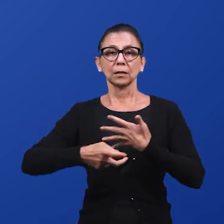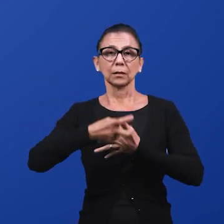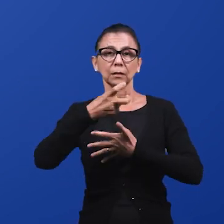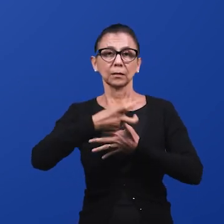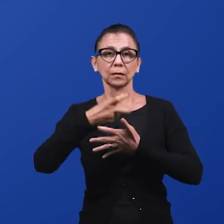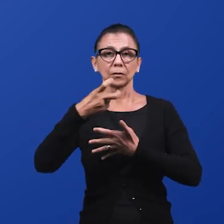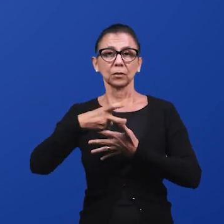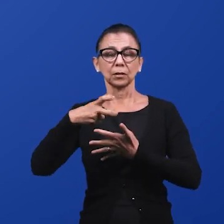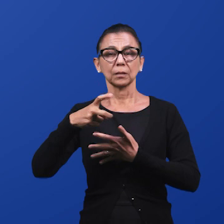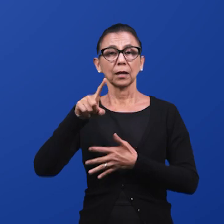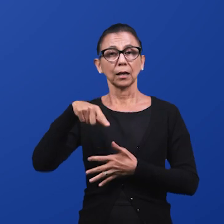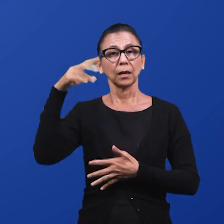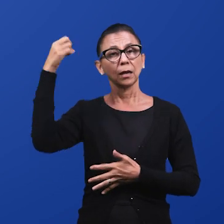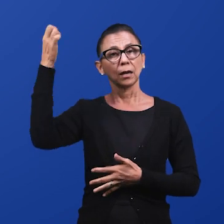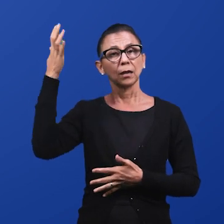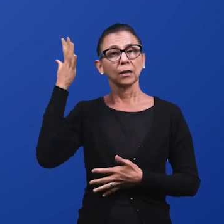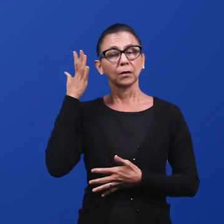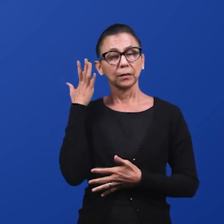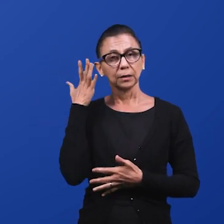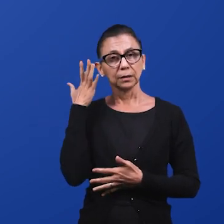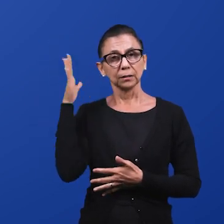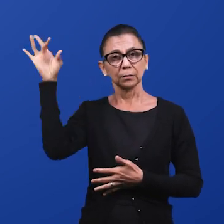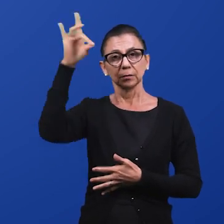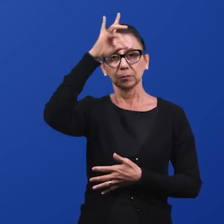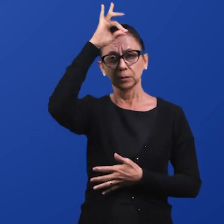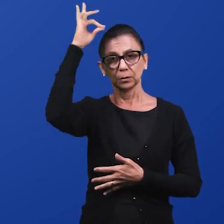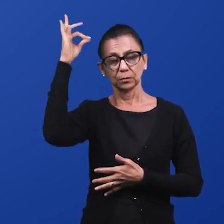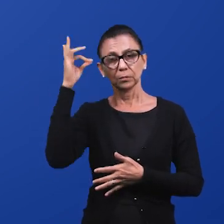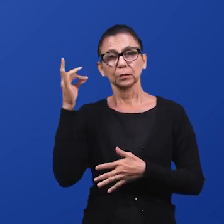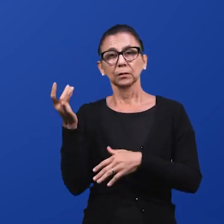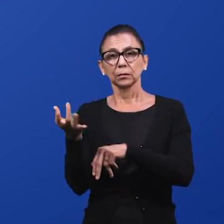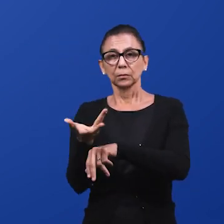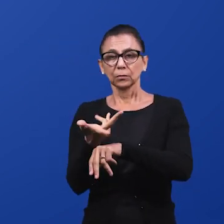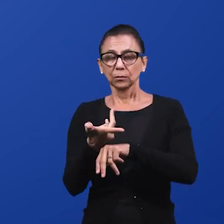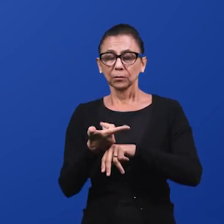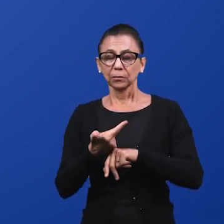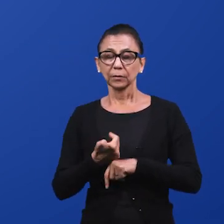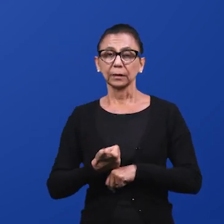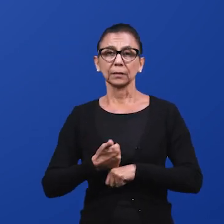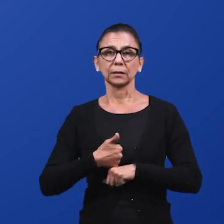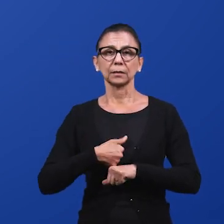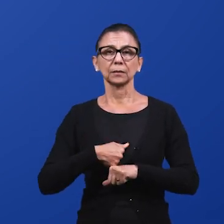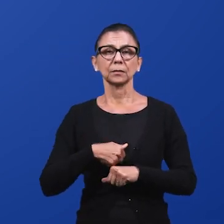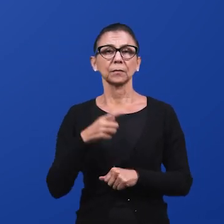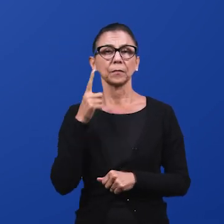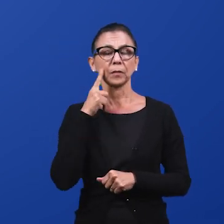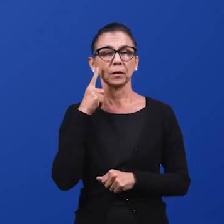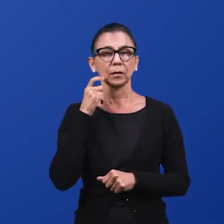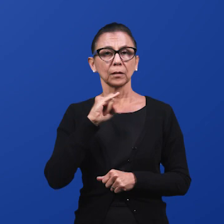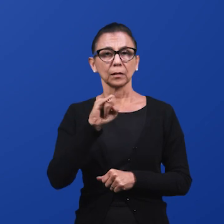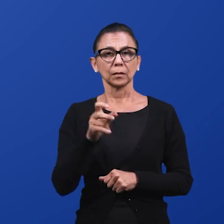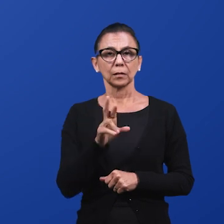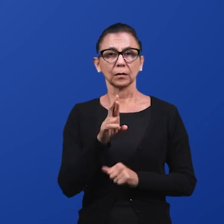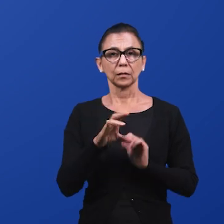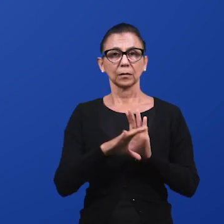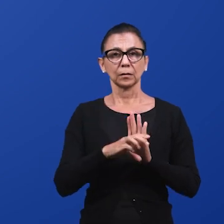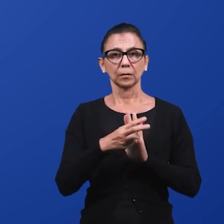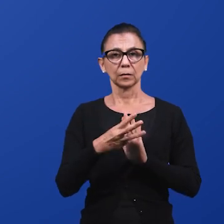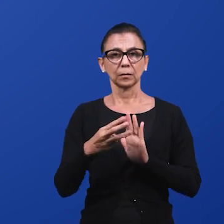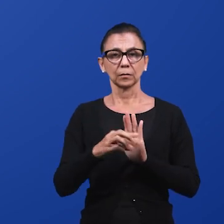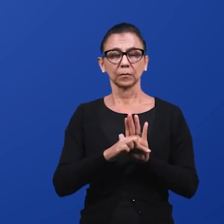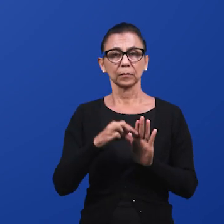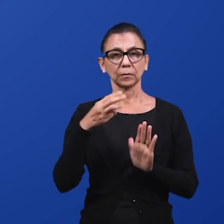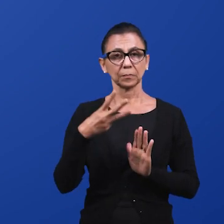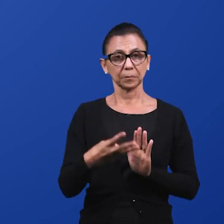que é a revelação, que nos é dada pelo Espírito Santo. Isso nós podemos encontrar no livro de Jeremias, no capítulo 33,